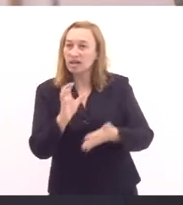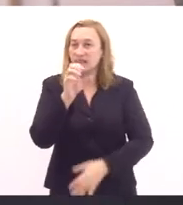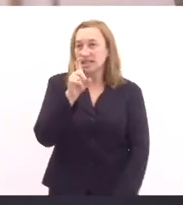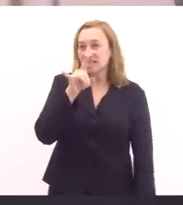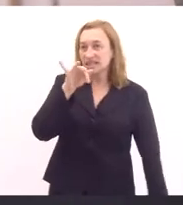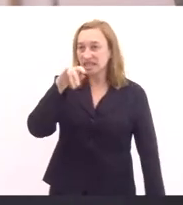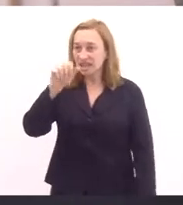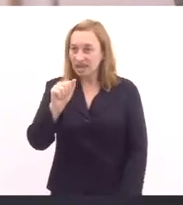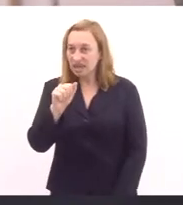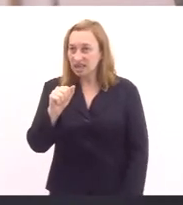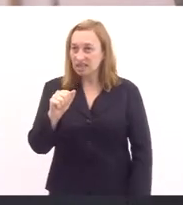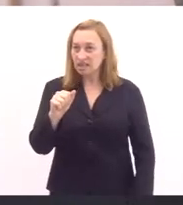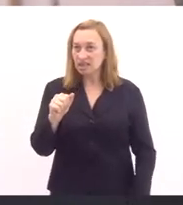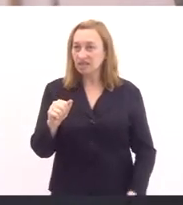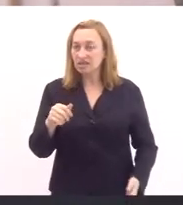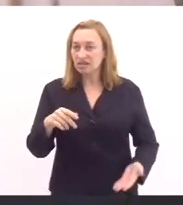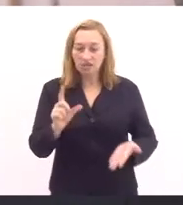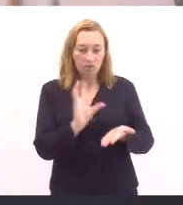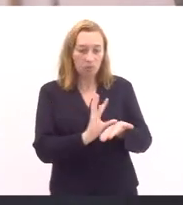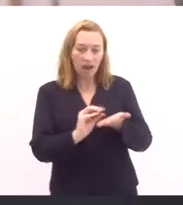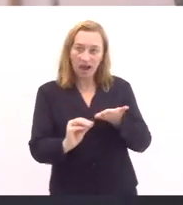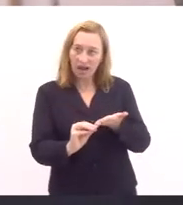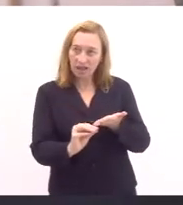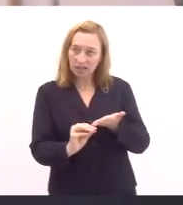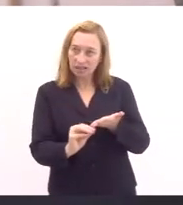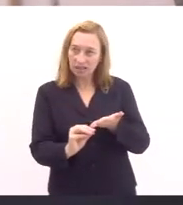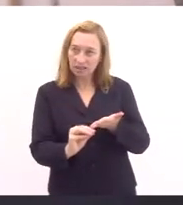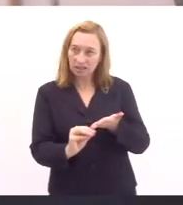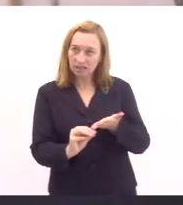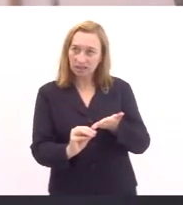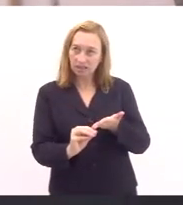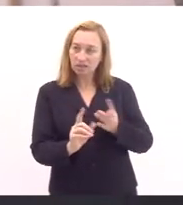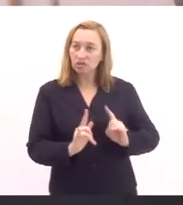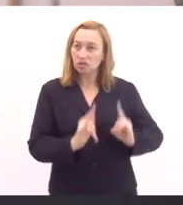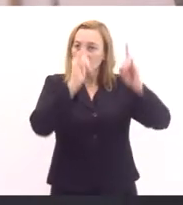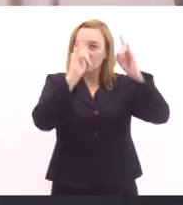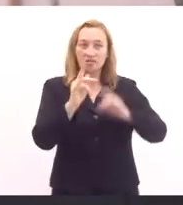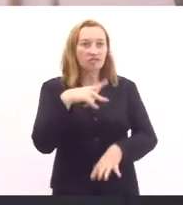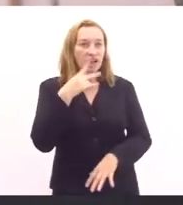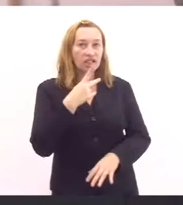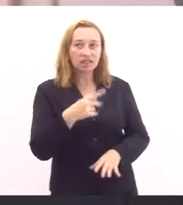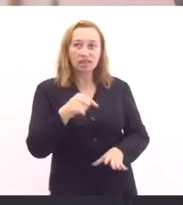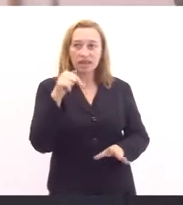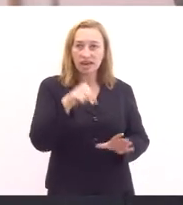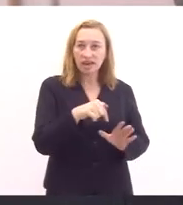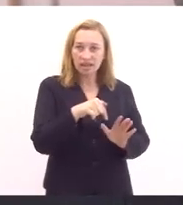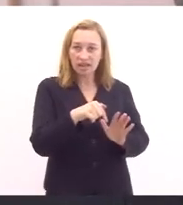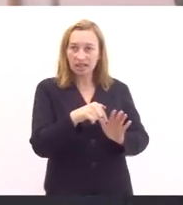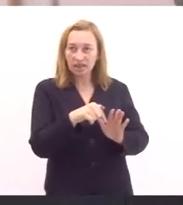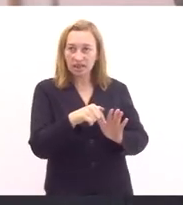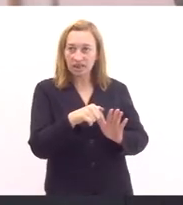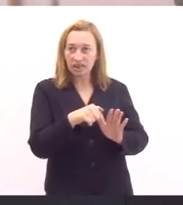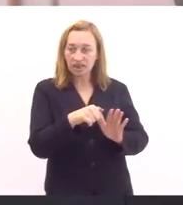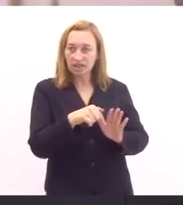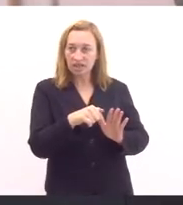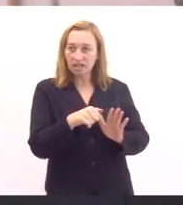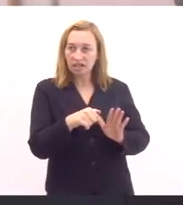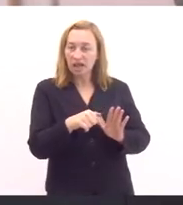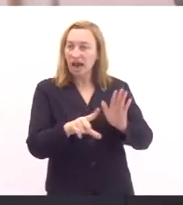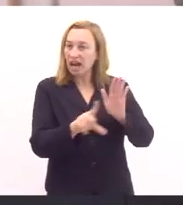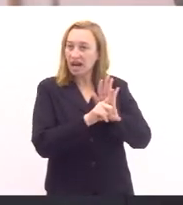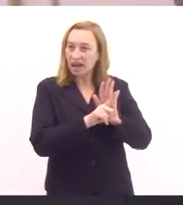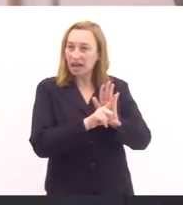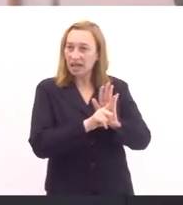reacionárias fazer uma ata do condomínio dizendo que aqui não se aplica a lei realmente é uma piada de mau gosto